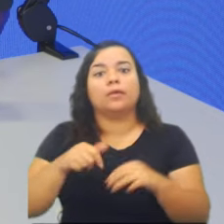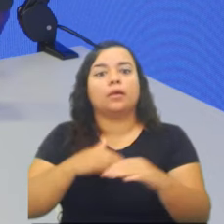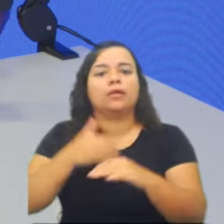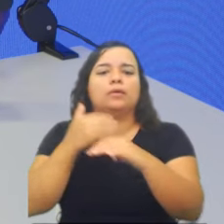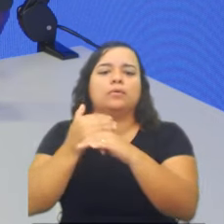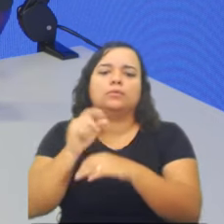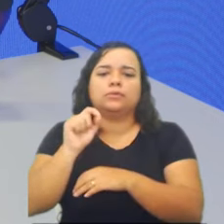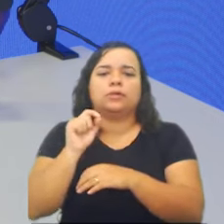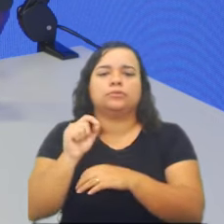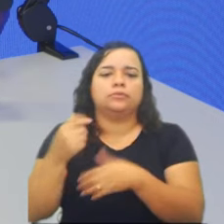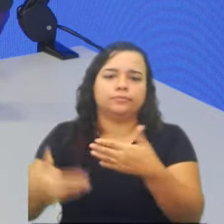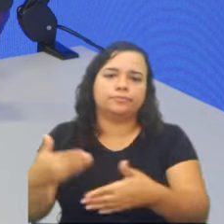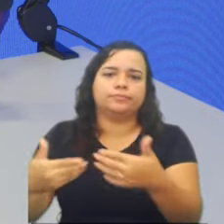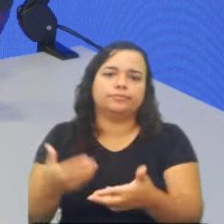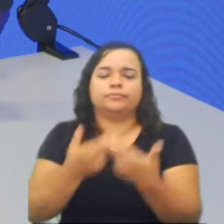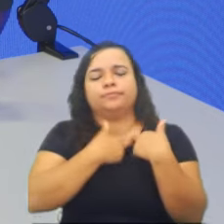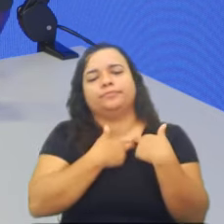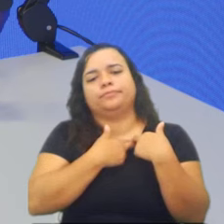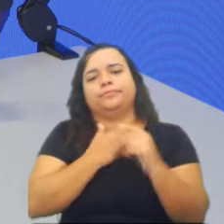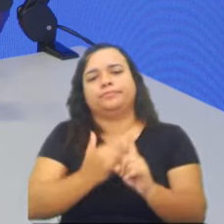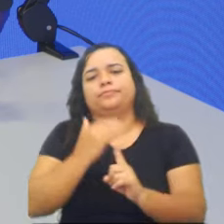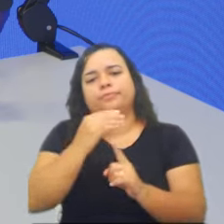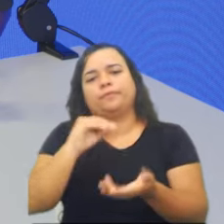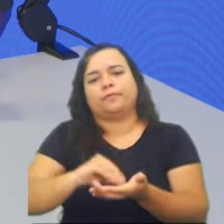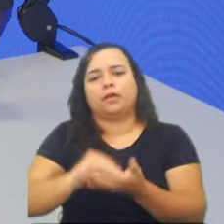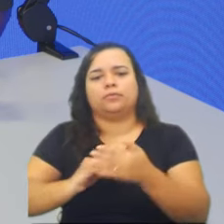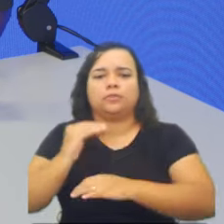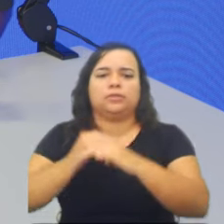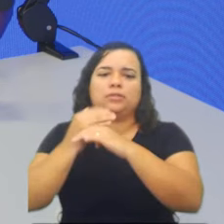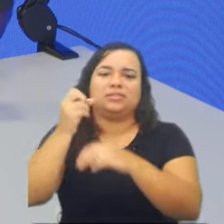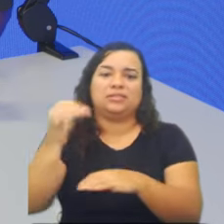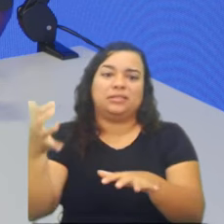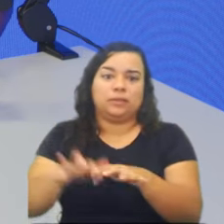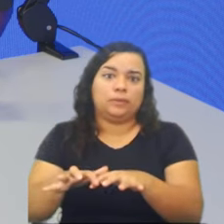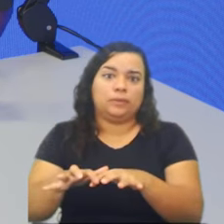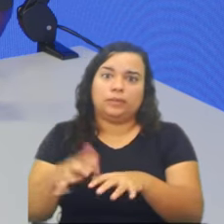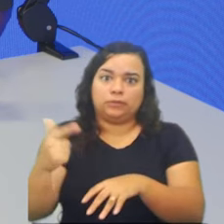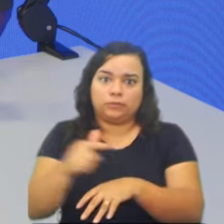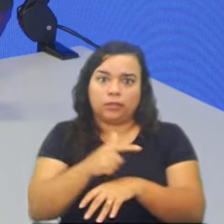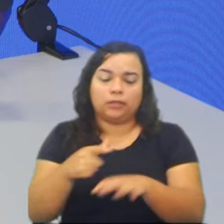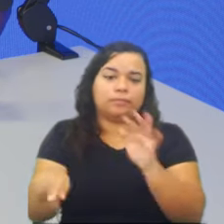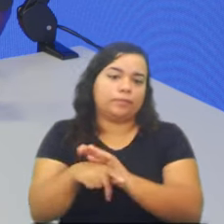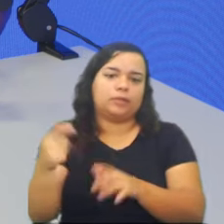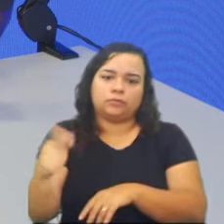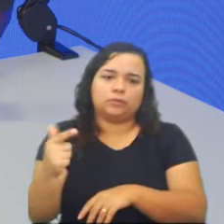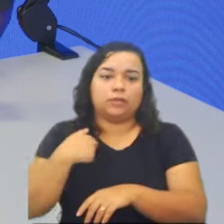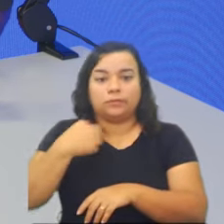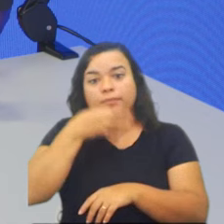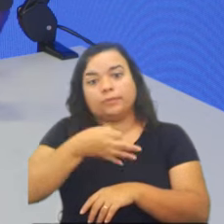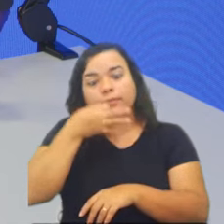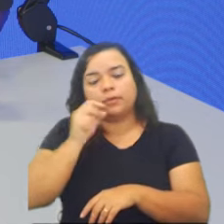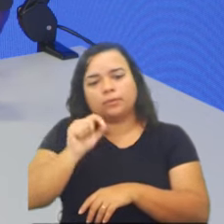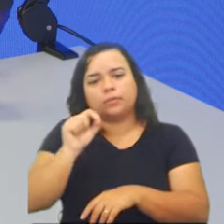é tratada com Equidade pro encarreiramento acontecer então falta Equidade aqui se ela não tá incluída ela não está pertencente que que eu